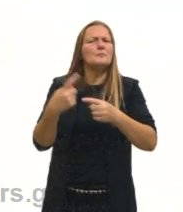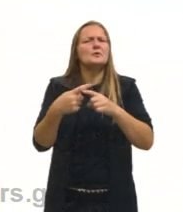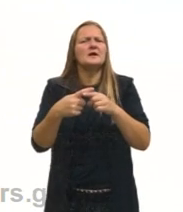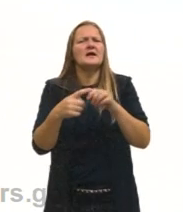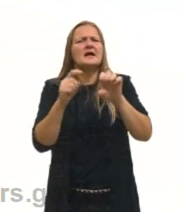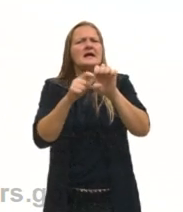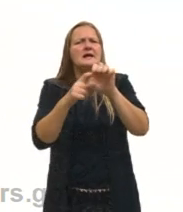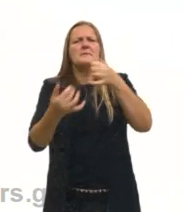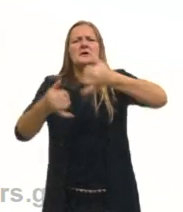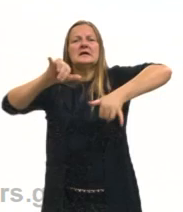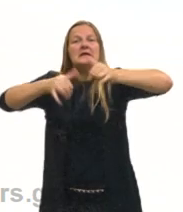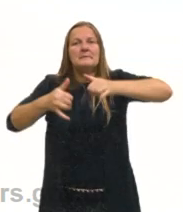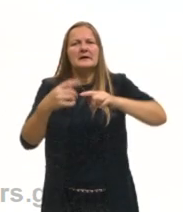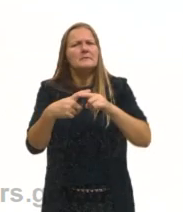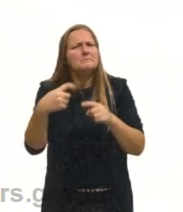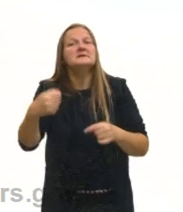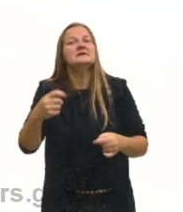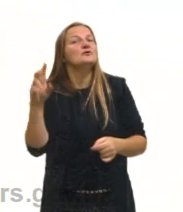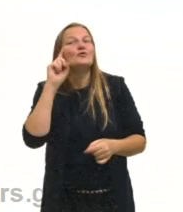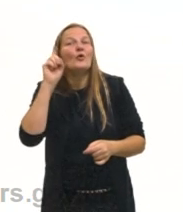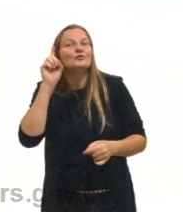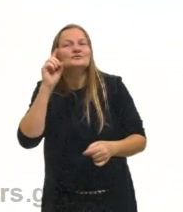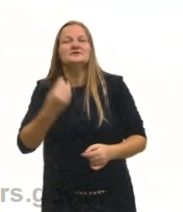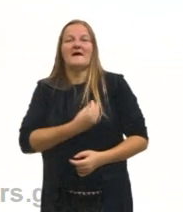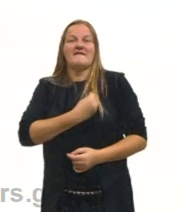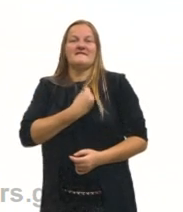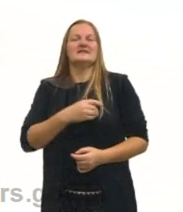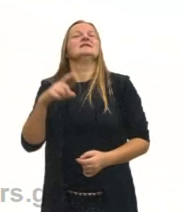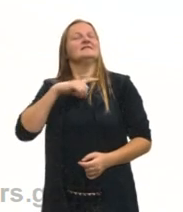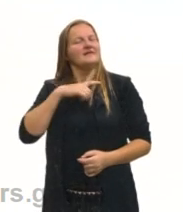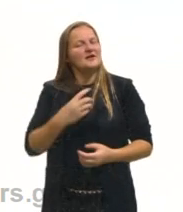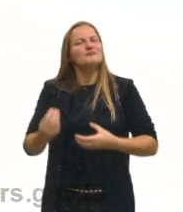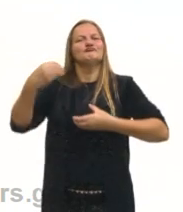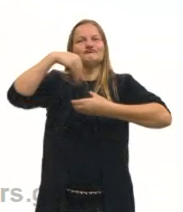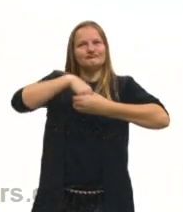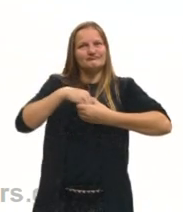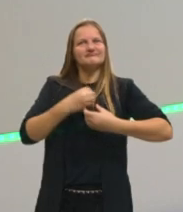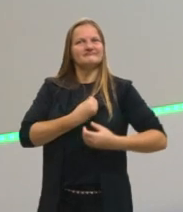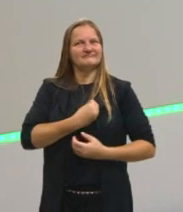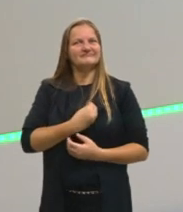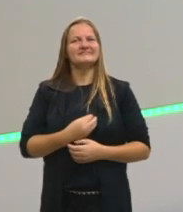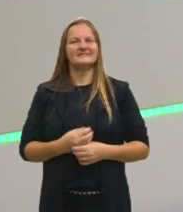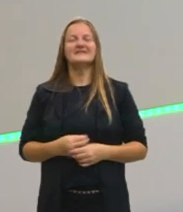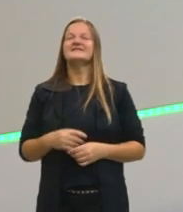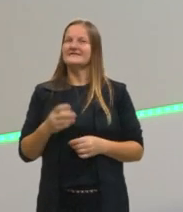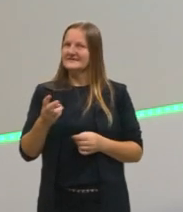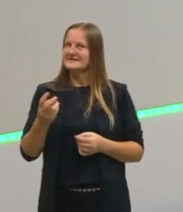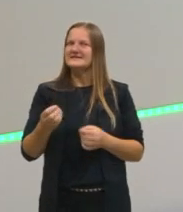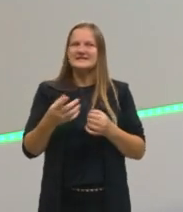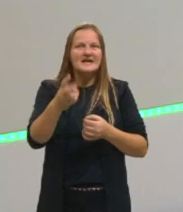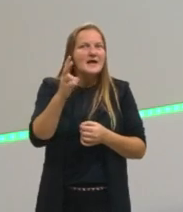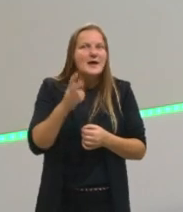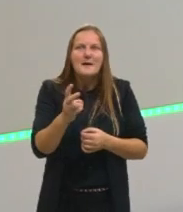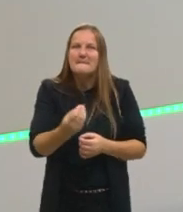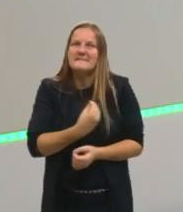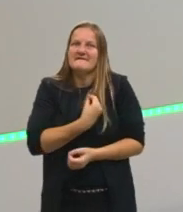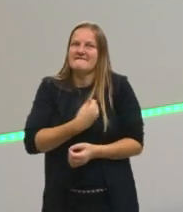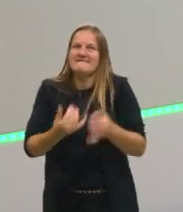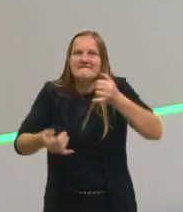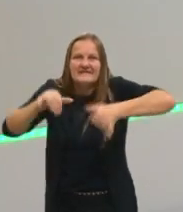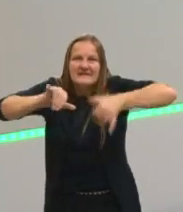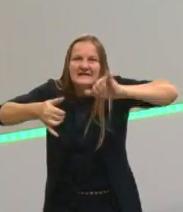por quê o elementos químicos é porque a gente utiliza eles desde quando a gente acorda até a hora de dormir inclusive quando dorme muitas vezes então é fundamental